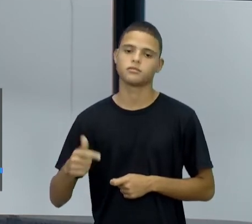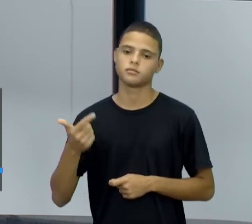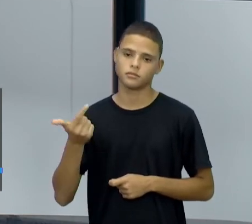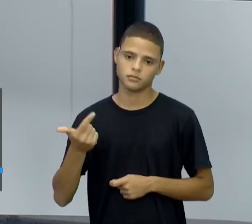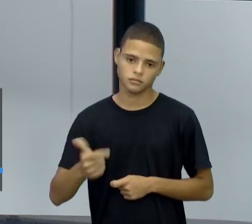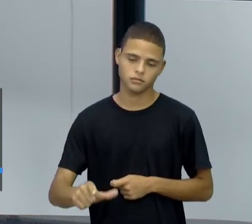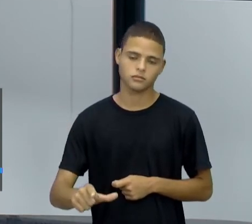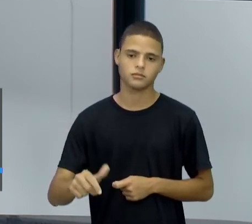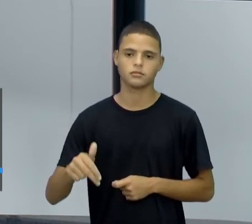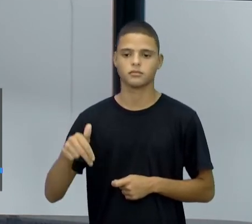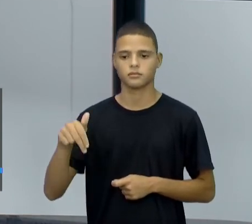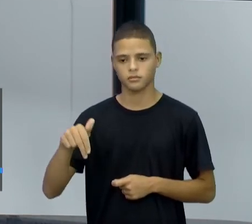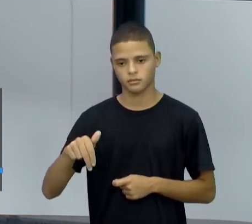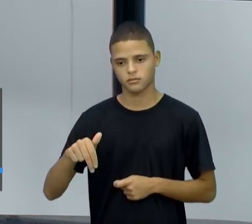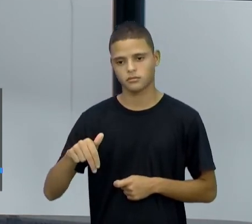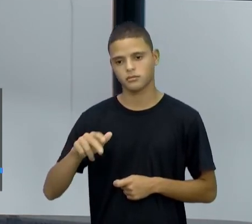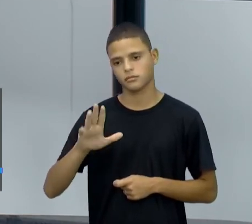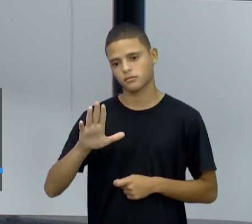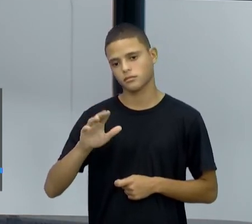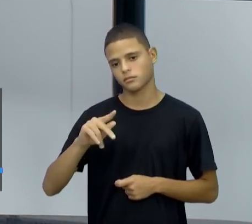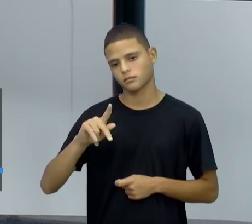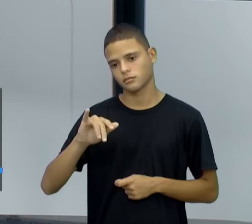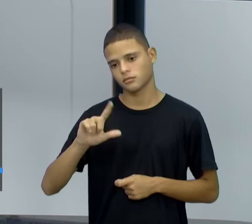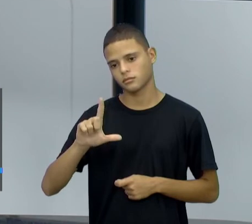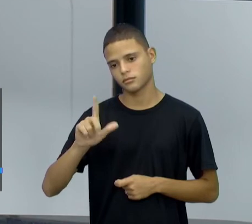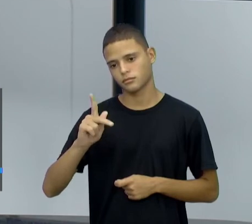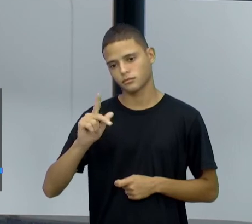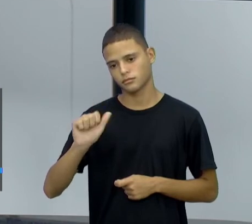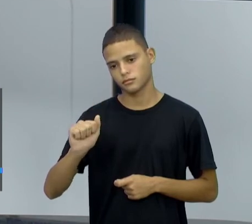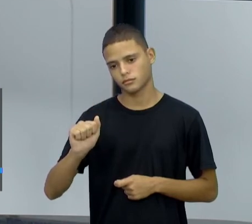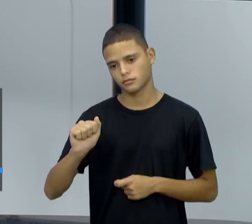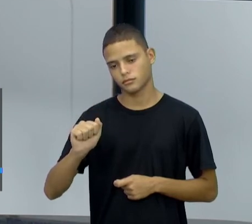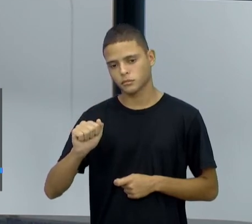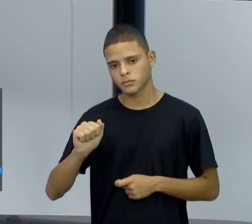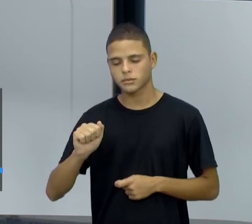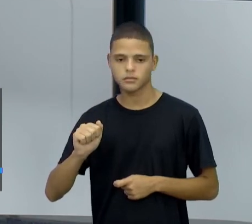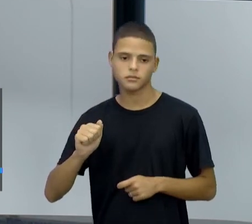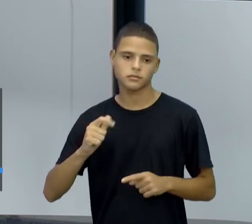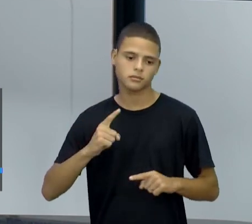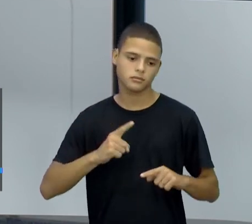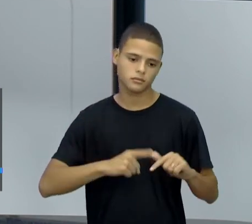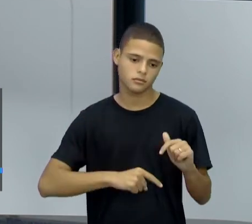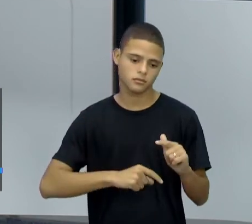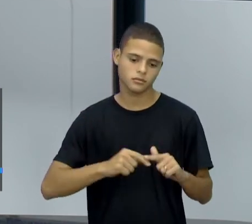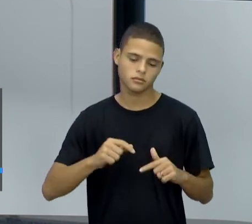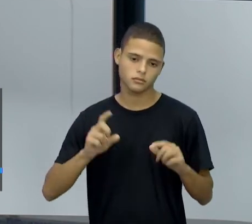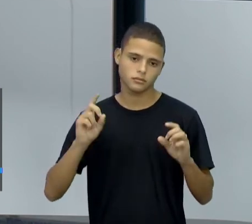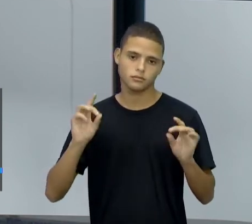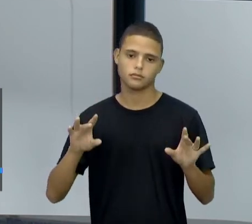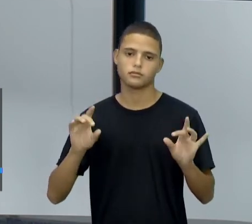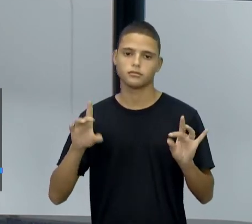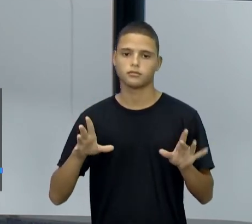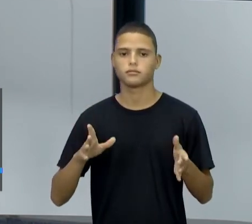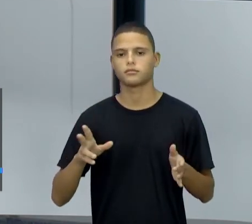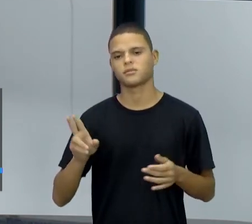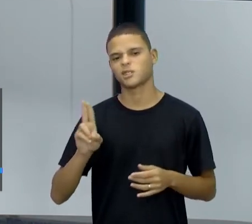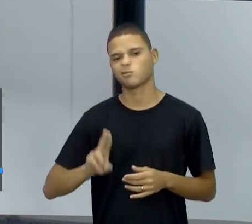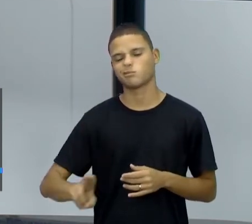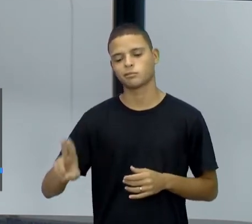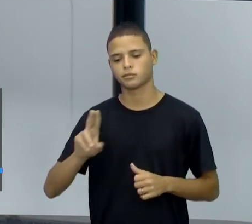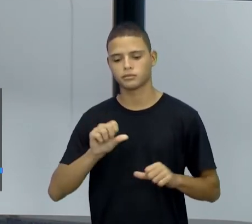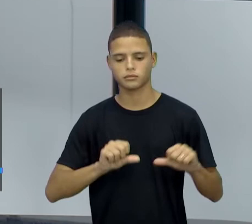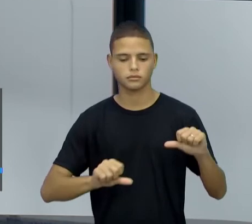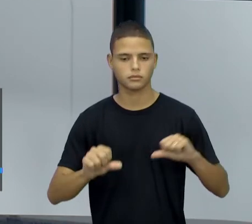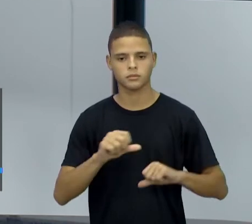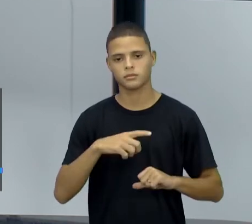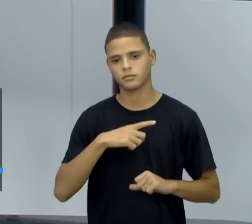Então, dentro da pilha, só que no caso da pilha, esses materiais são especiais, são um tipo de elementos químicos que